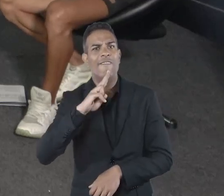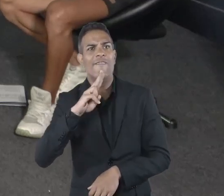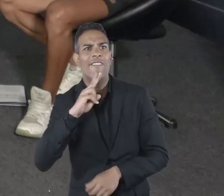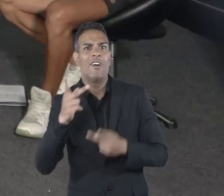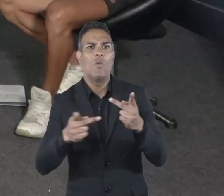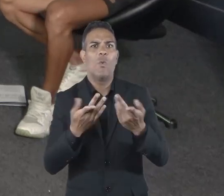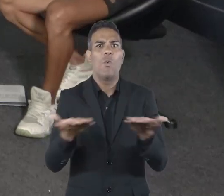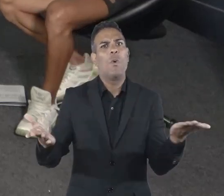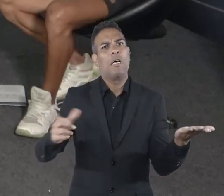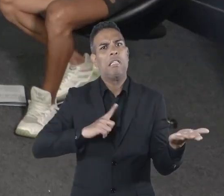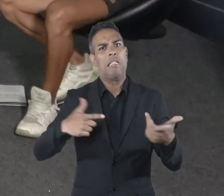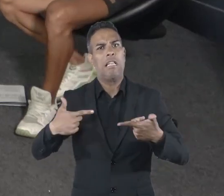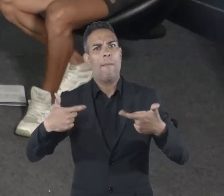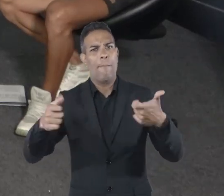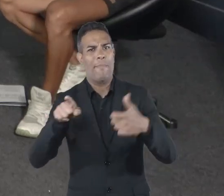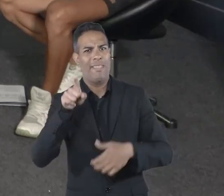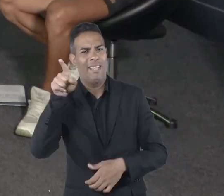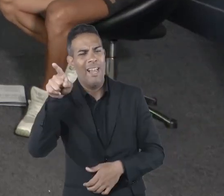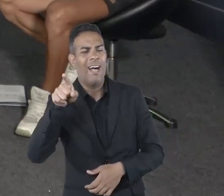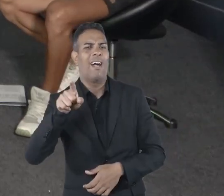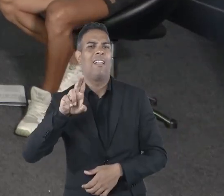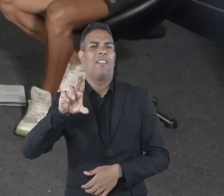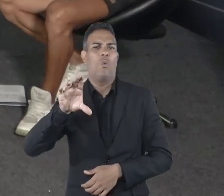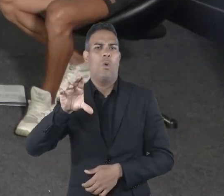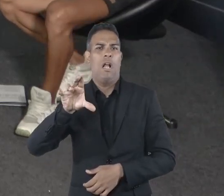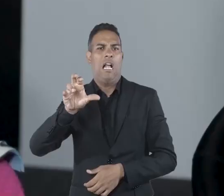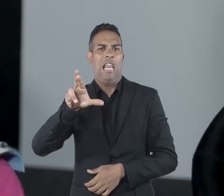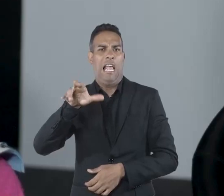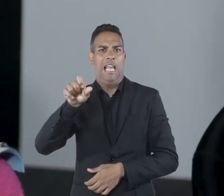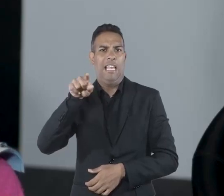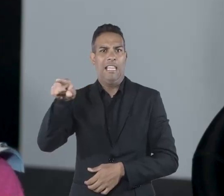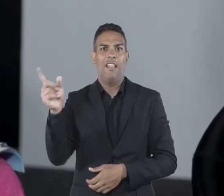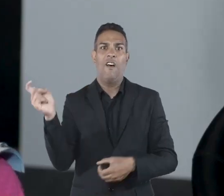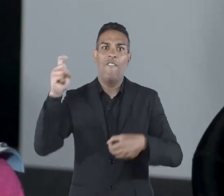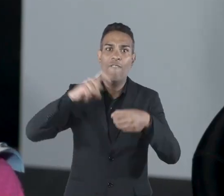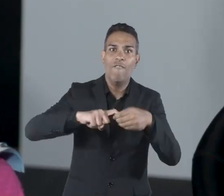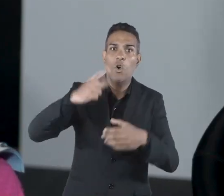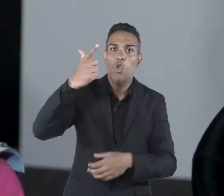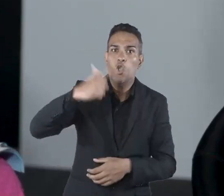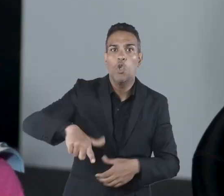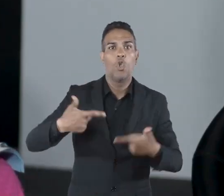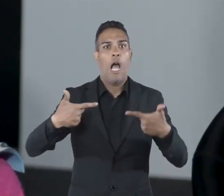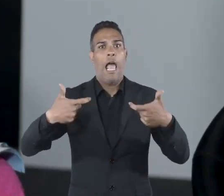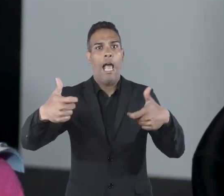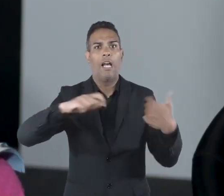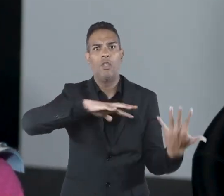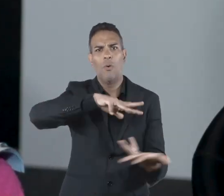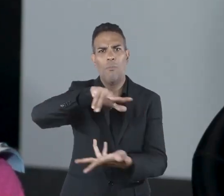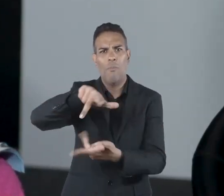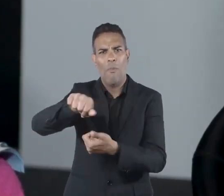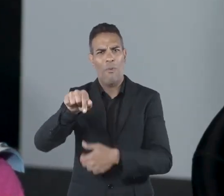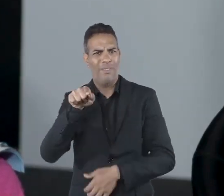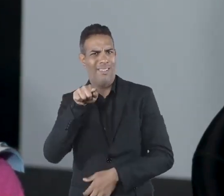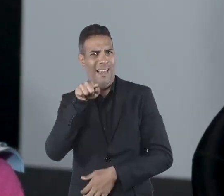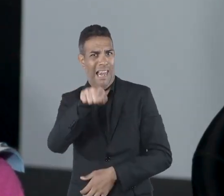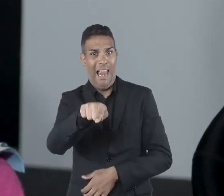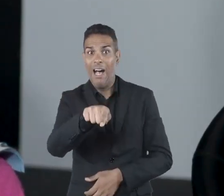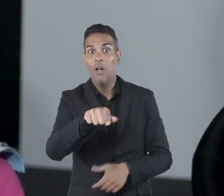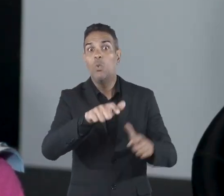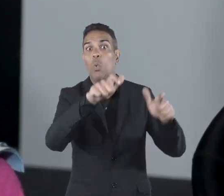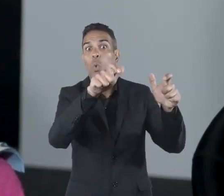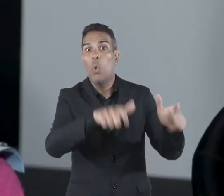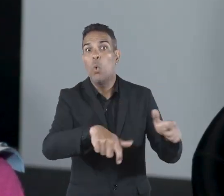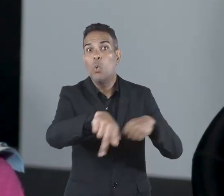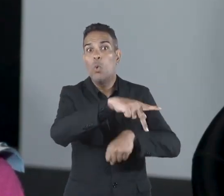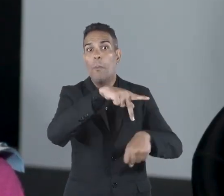muito, todo mundo muito apavorado por conta da guerra da Ucrânia, como se, olha, voltou uma guerra no mundo. Mas a guerra da